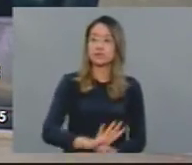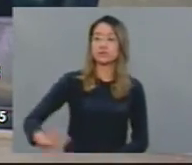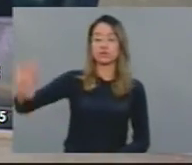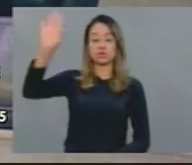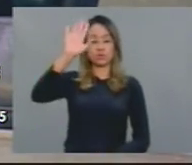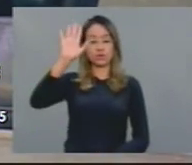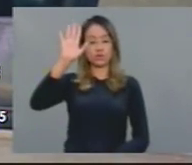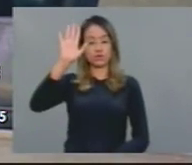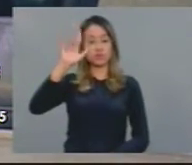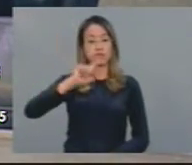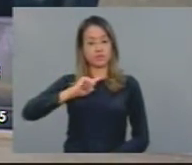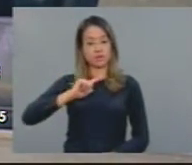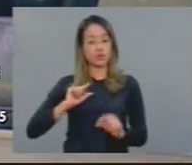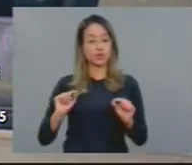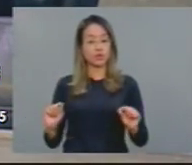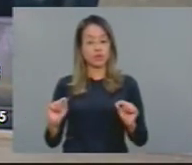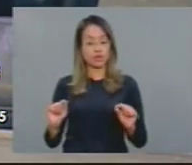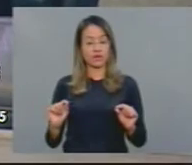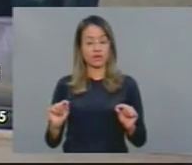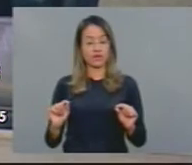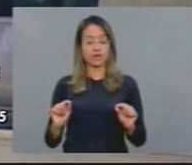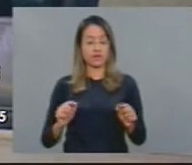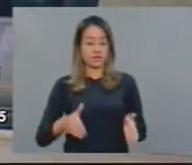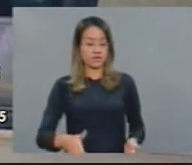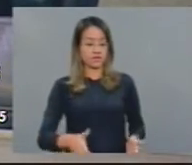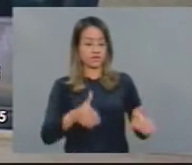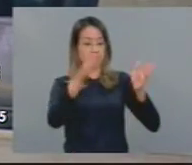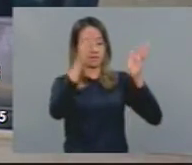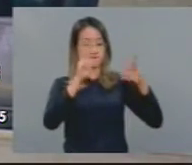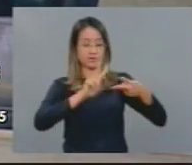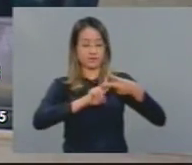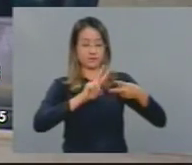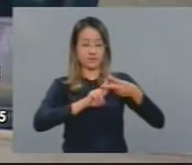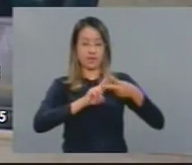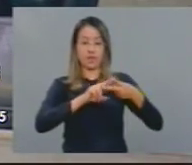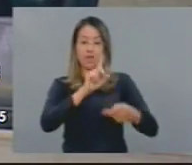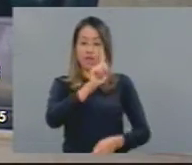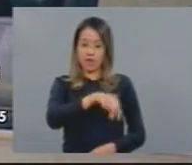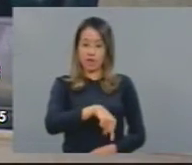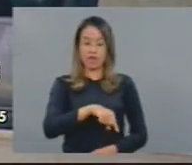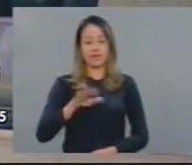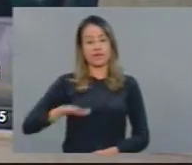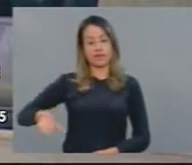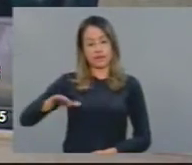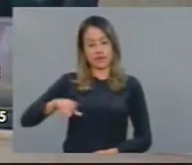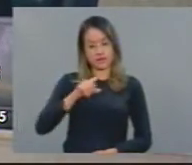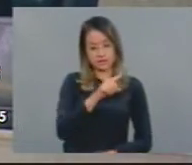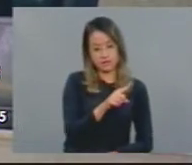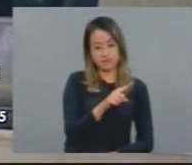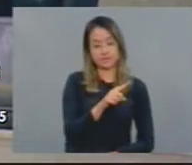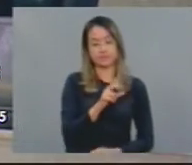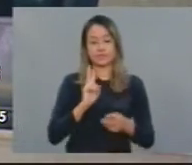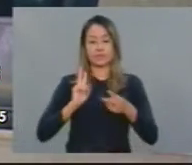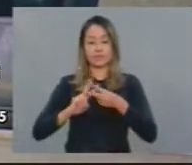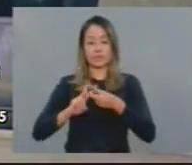conhecimento desse desatino. 6 anos, governo Cid Gomes 1, governo Cid Gomes 2, o dinheiro de Brasília parado